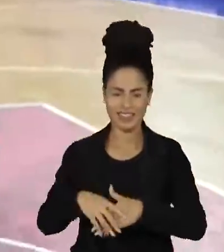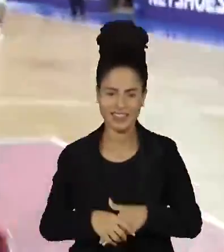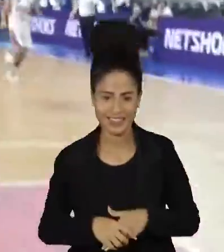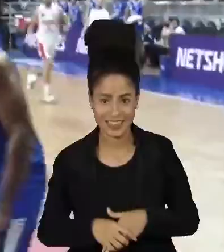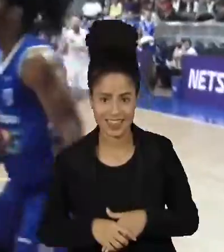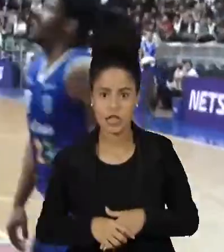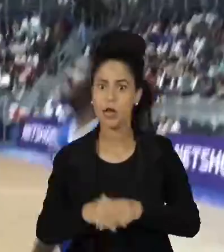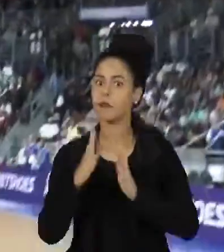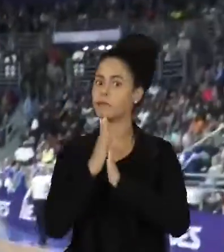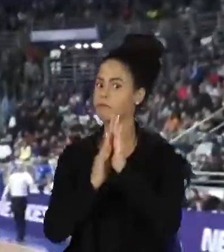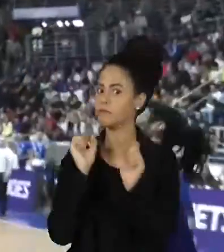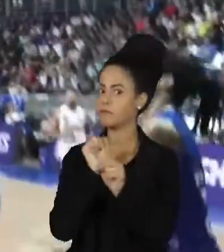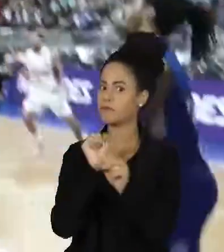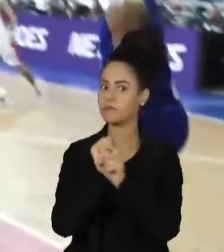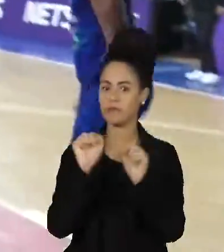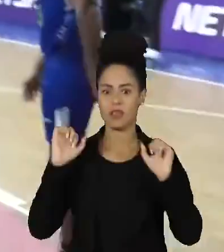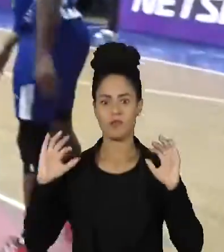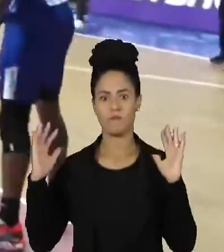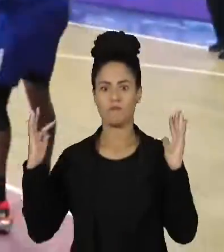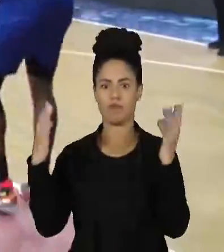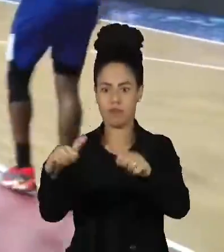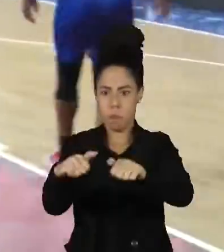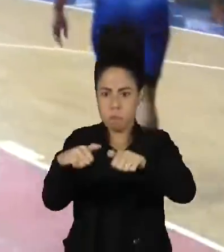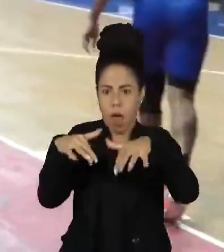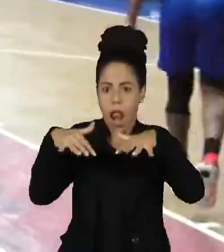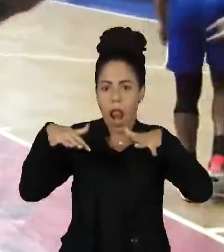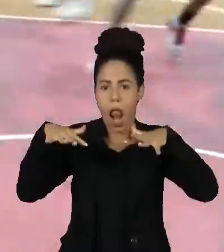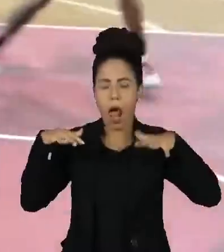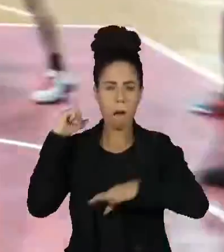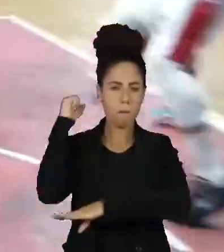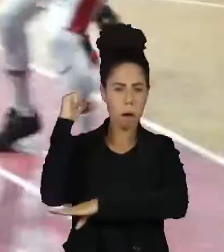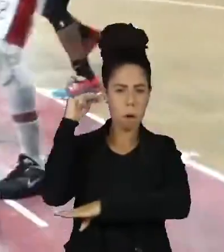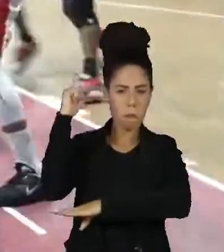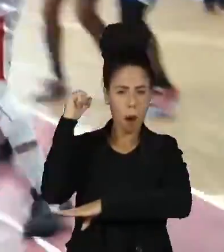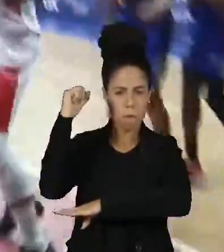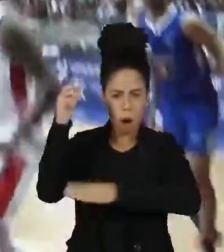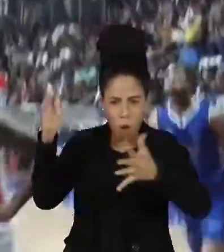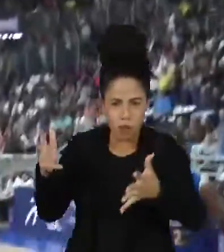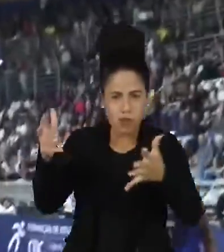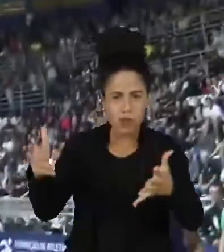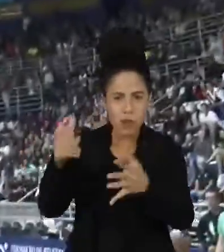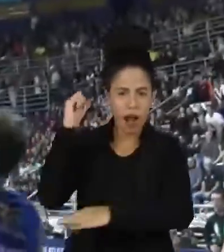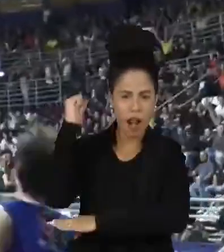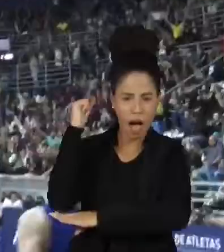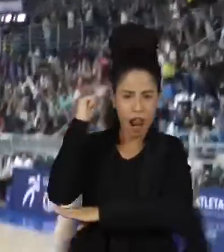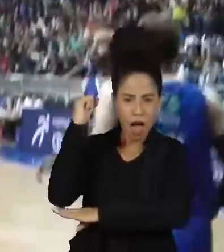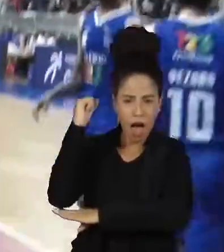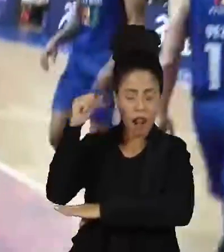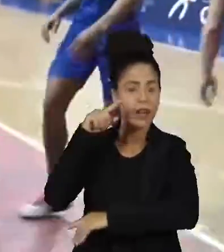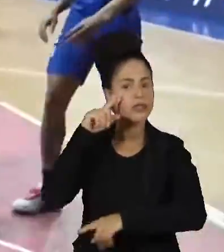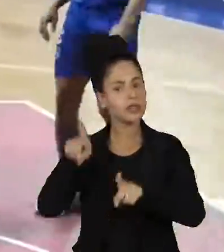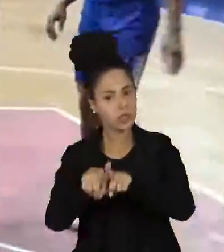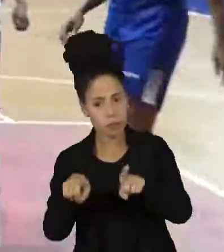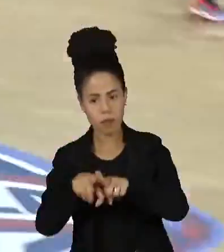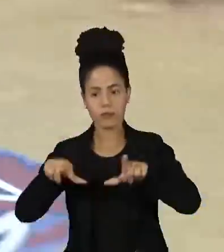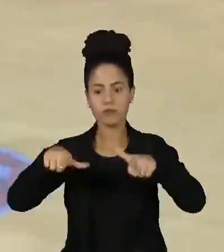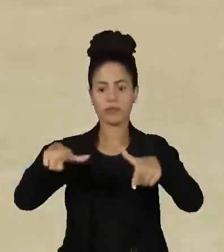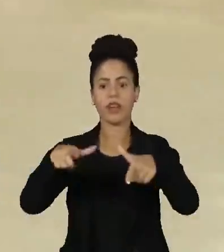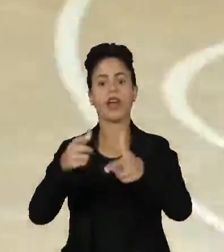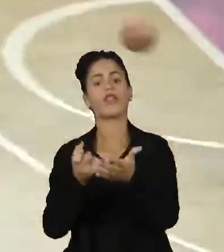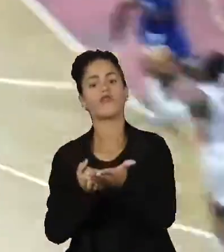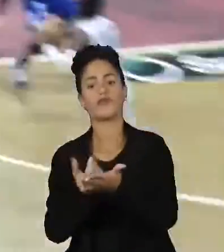E pode esperar o ginásio Pedrocão lotado, com a torcida da casa empurrando os francanos. Os ingressos de arquibancada já